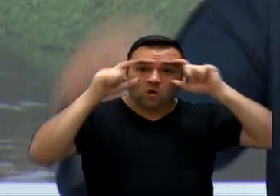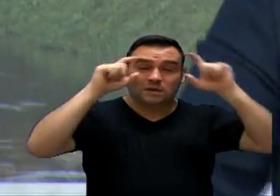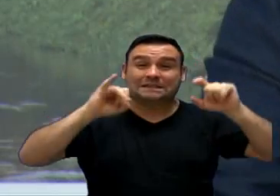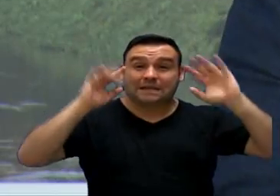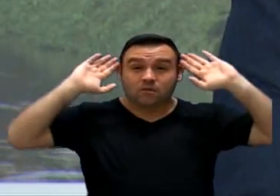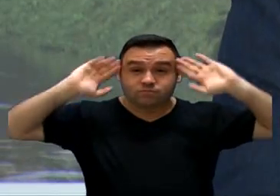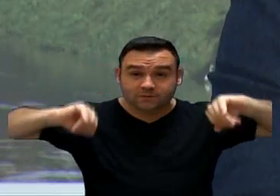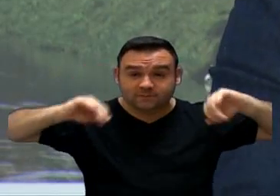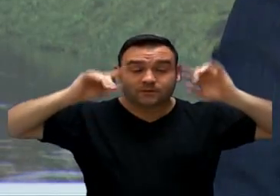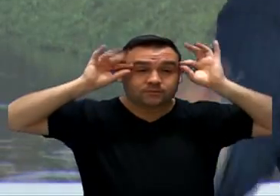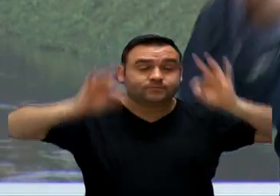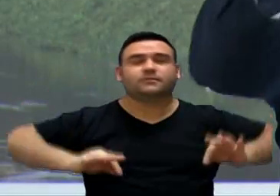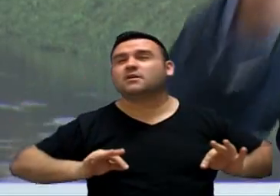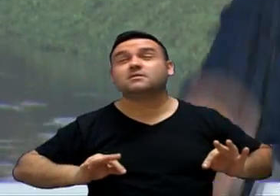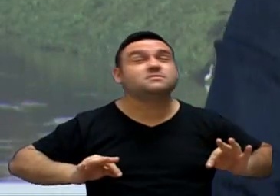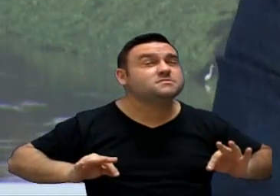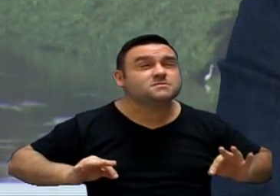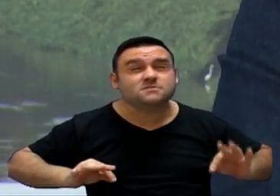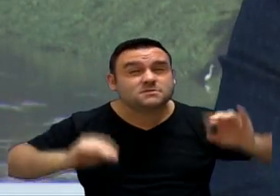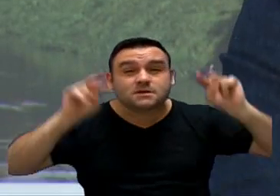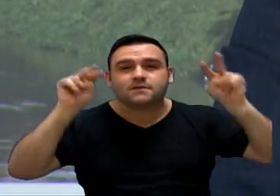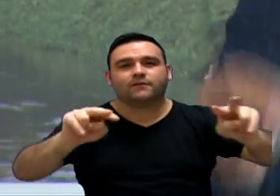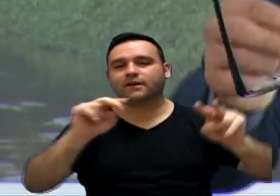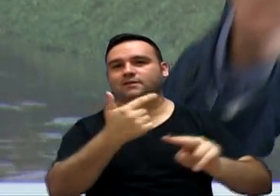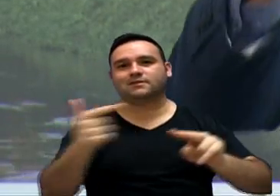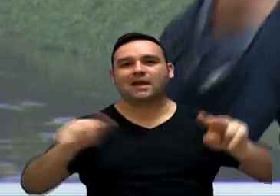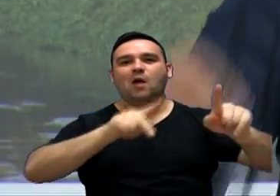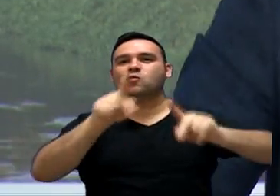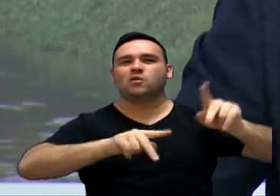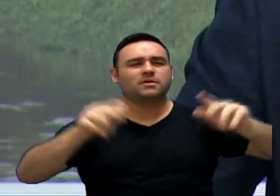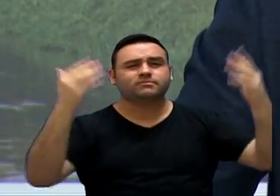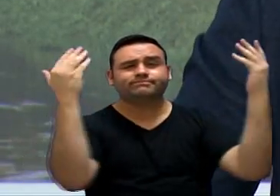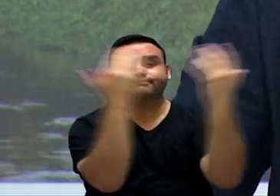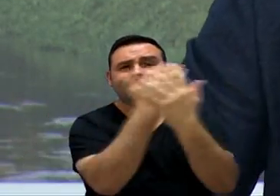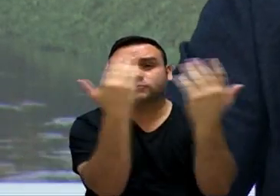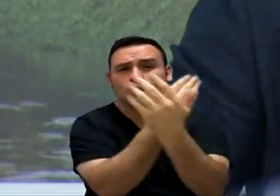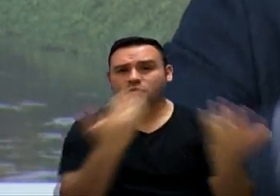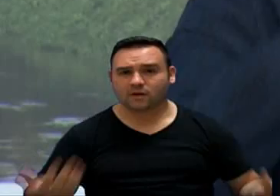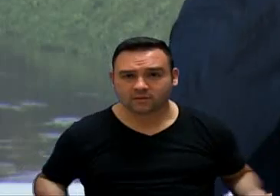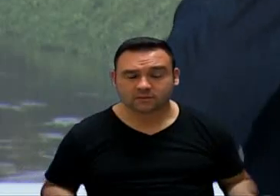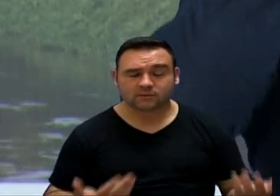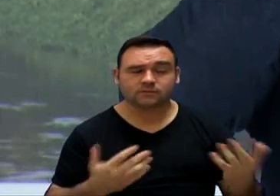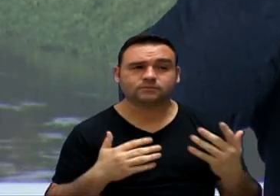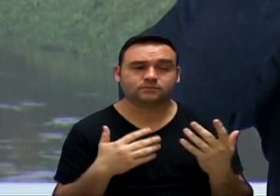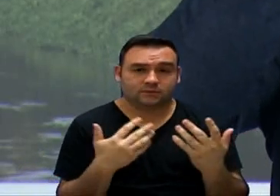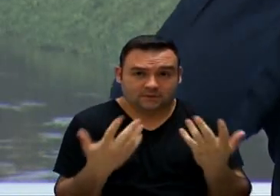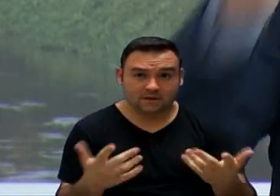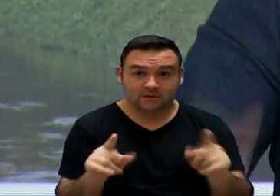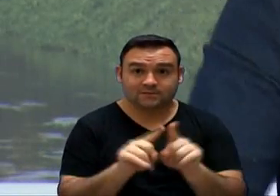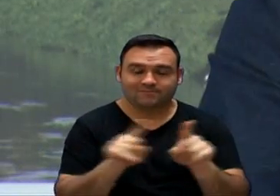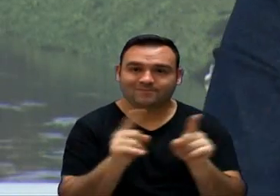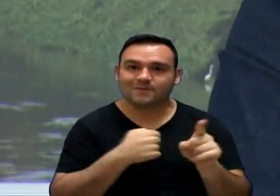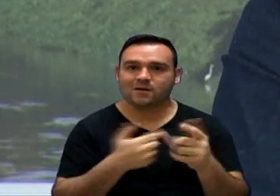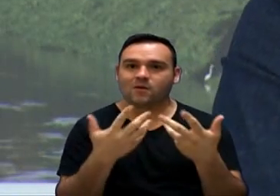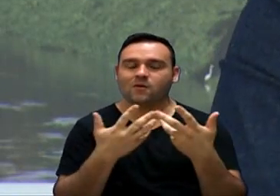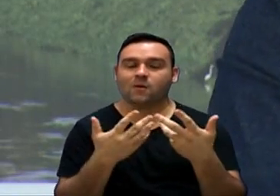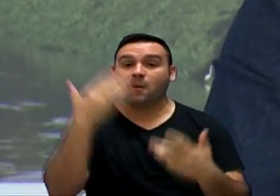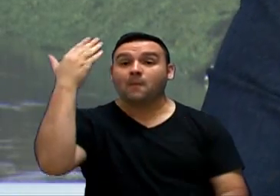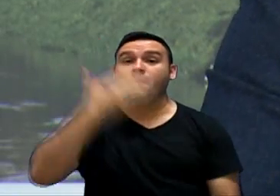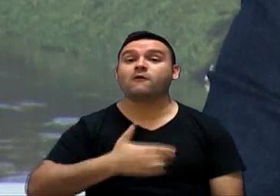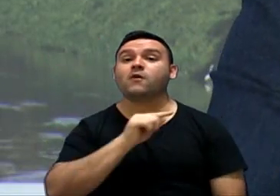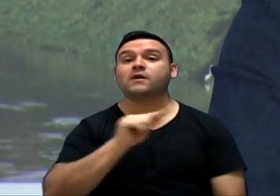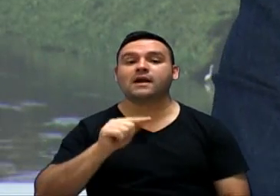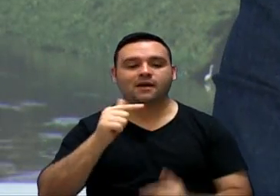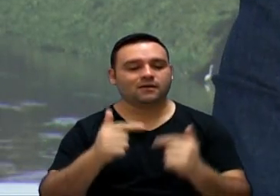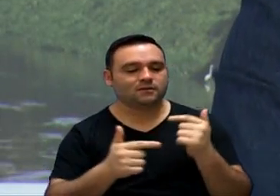tirar os meus óculos, senhor presidente, eu não consigo enxergar nem a plateia que está ali, nem o público, nem o pessoal ali do plenário. Então, eu provei aqui que